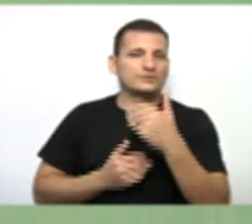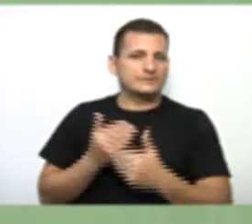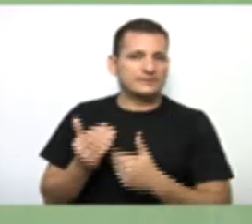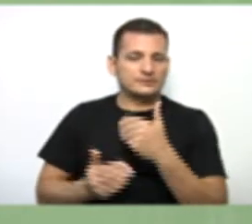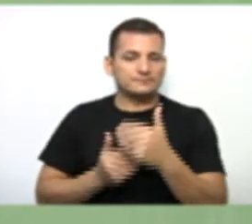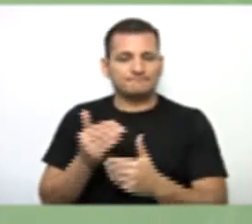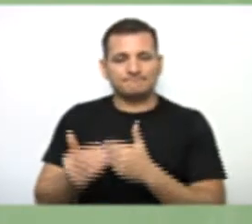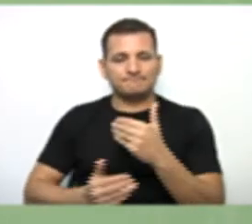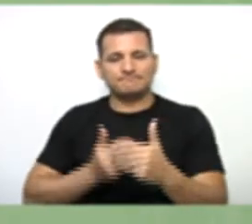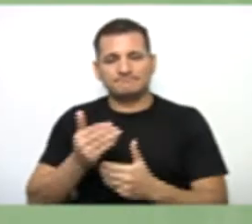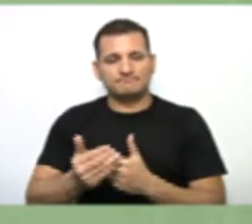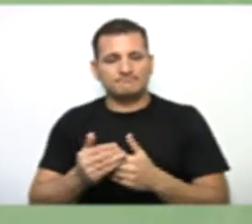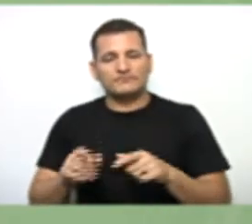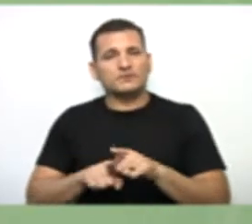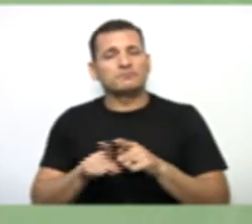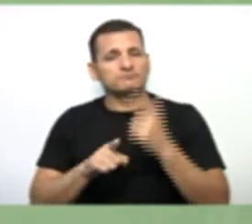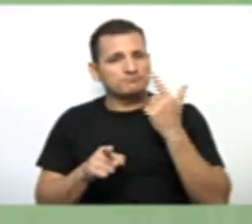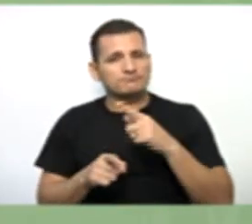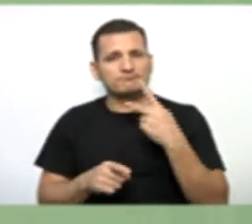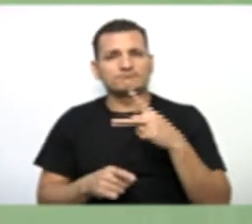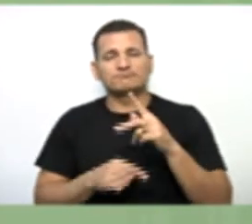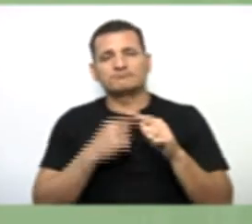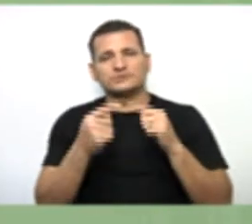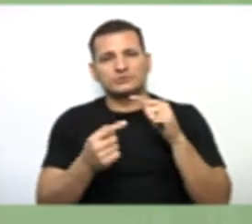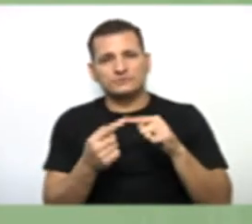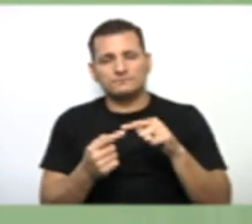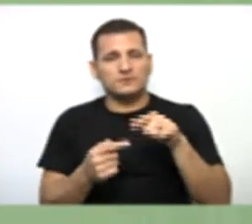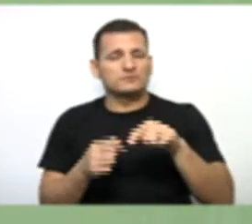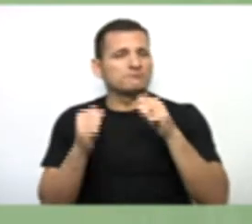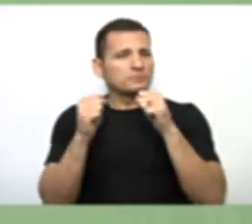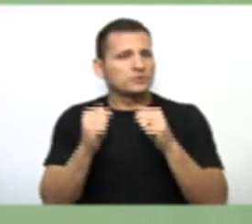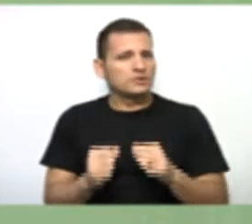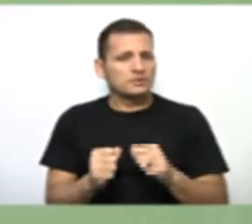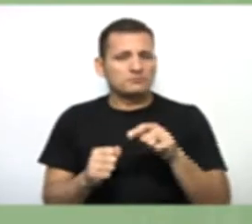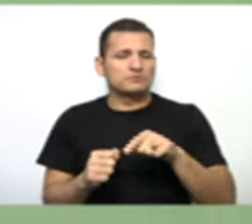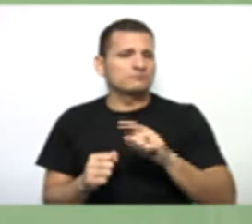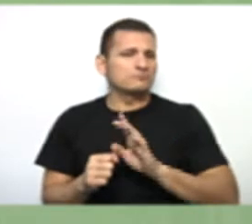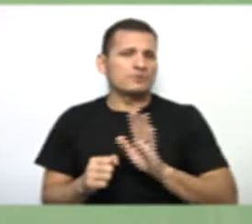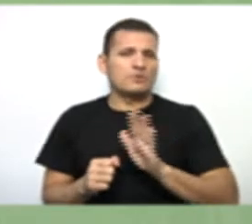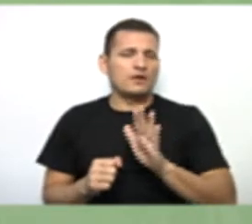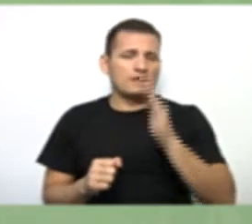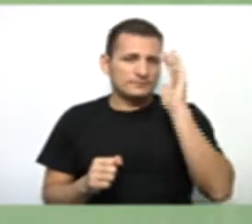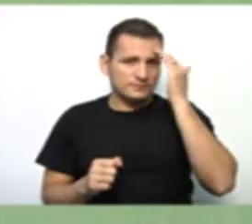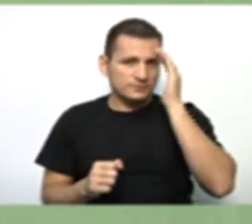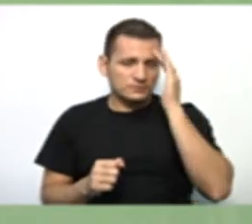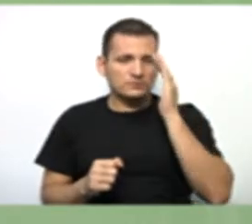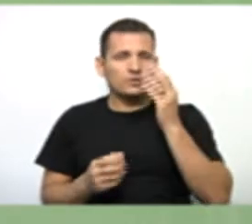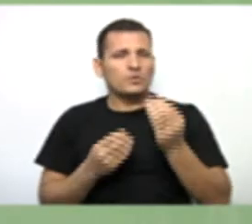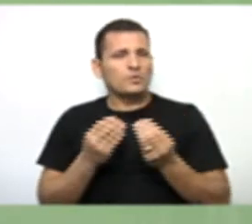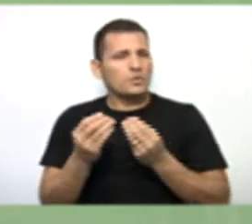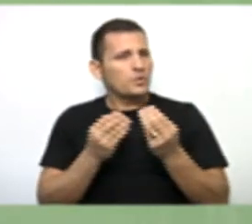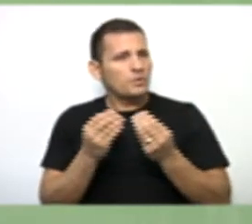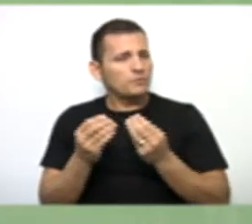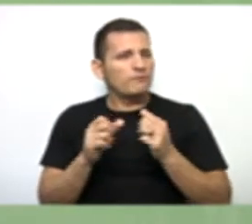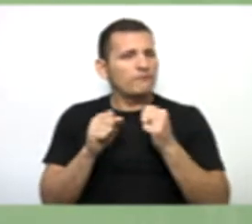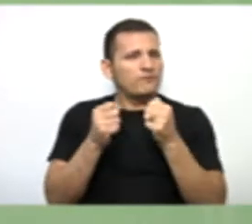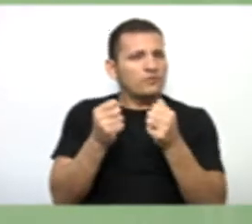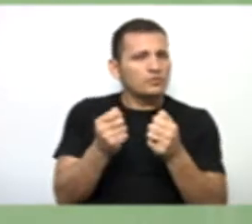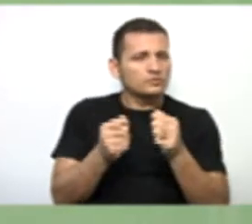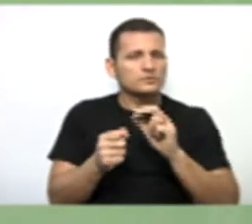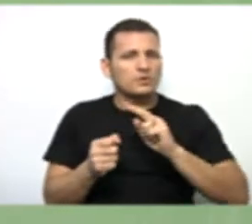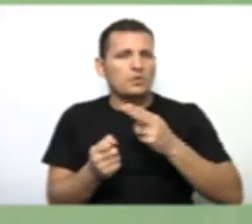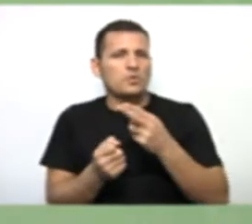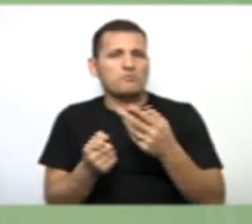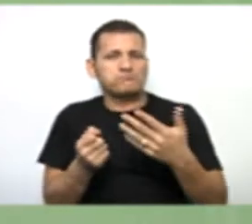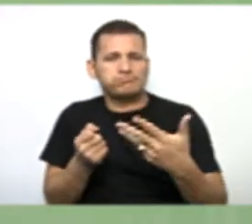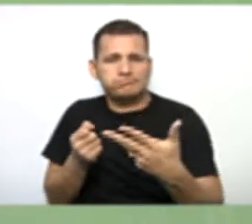e invariavelmente atinge seus objetivos. Este poder não deve ser entendido necessariamente como uma força ou